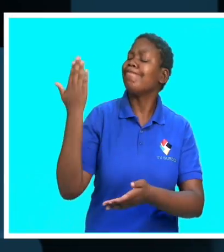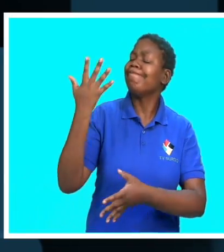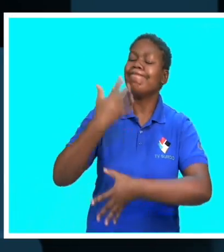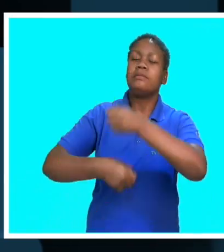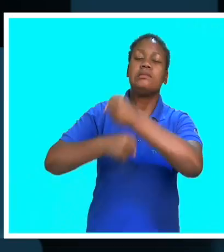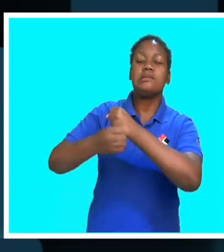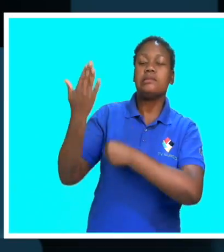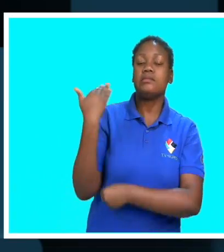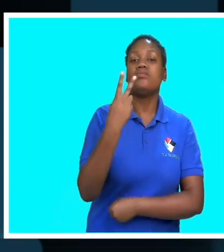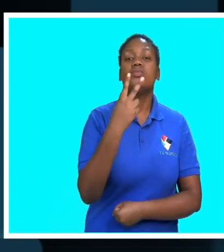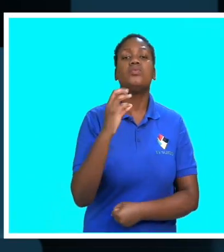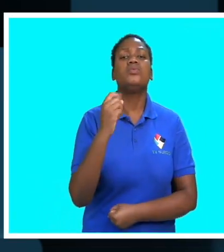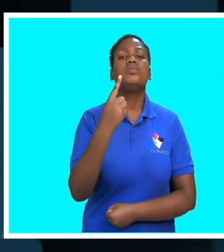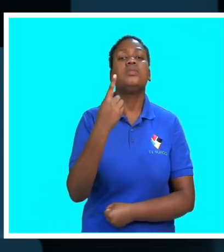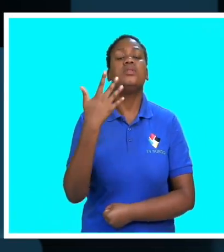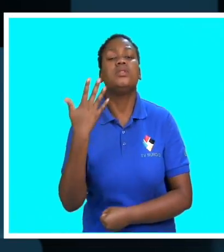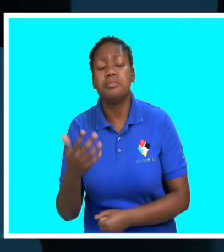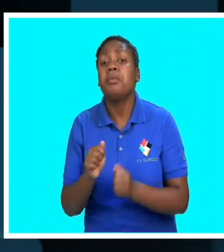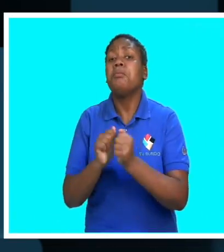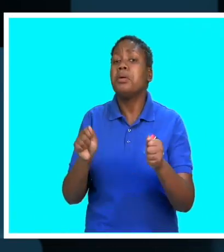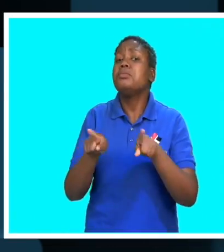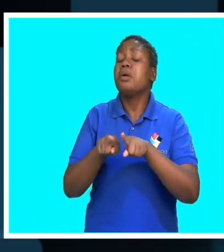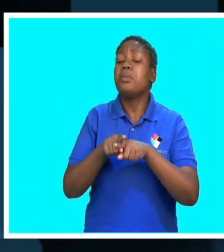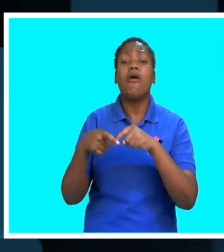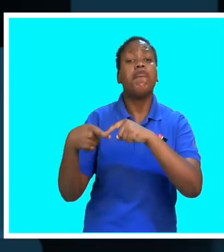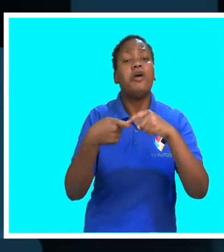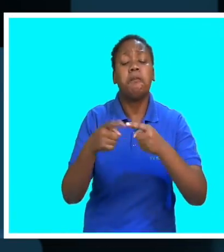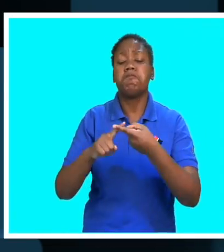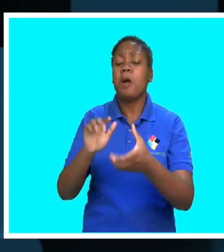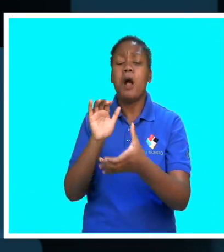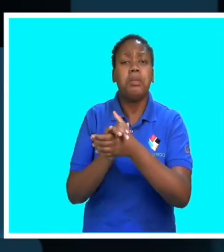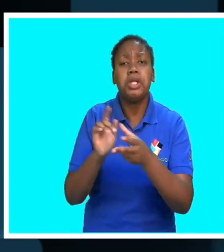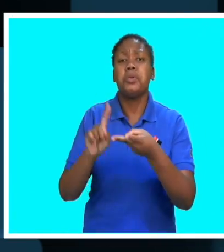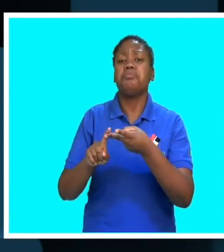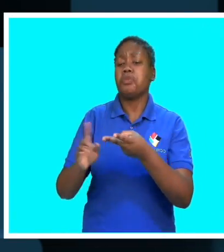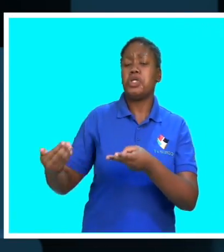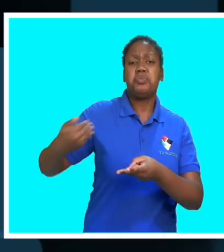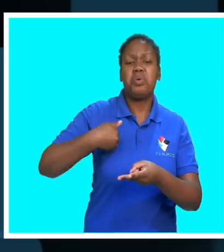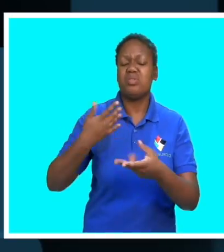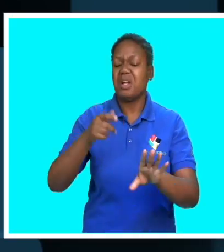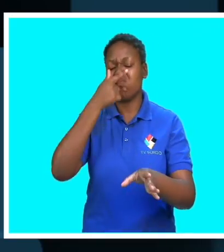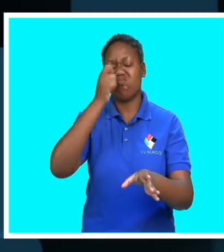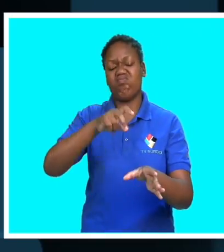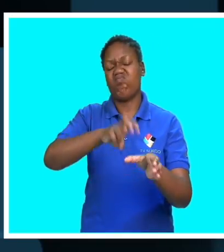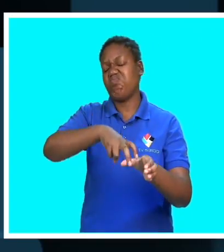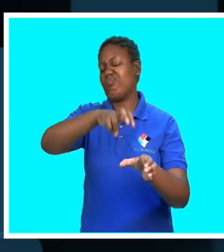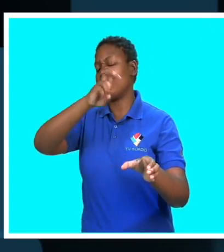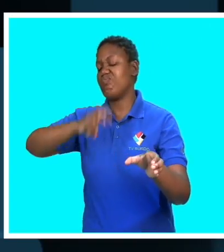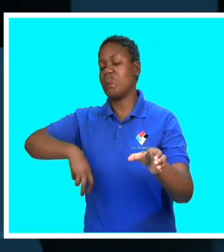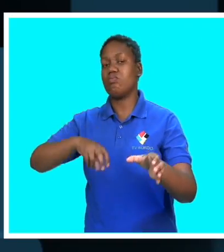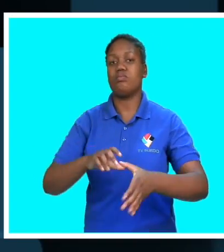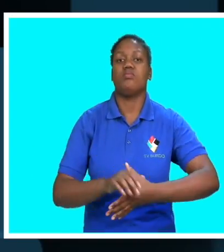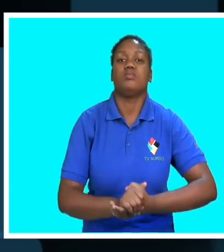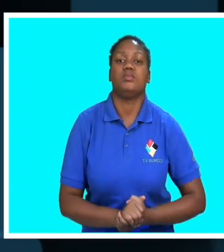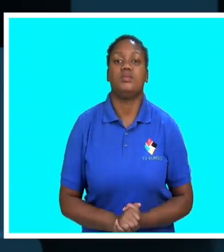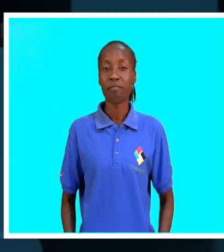tipo de tratamento desde 2015, Manissa foi vendo familiares e amigos se distanciarem e sua esposa o